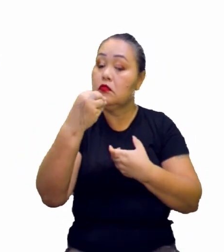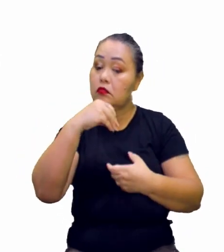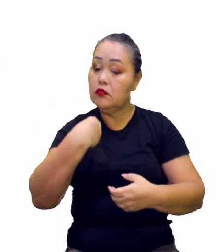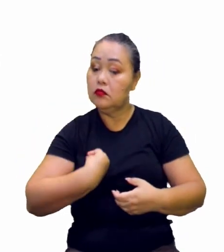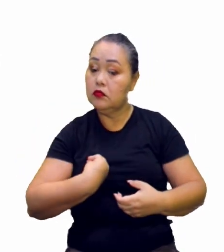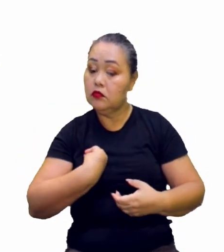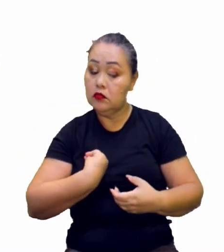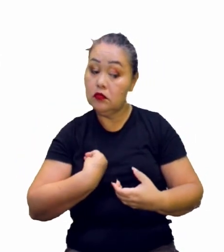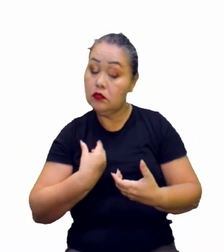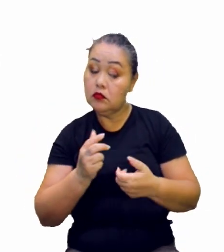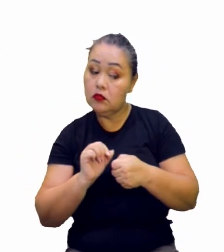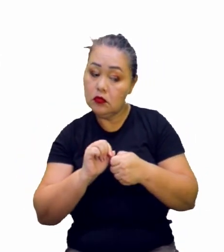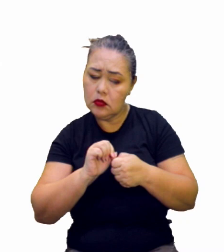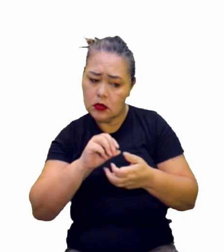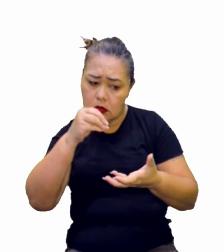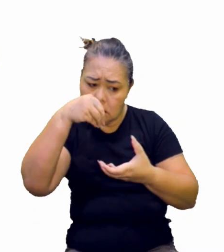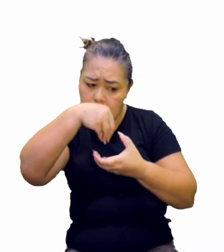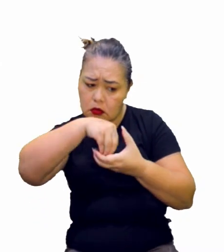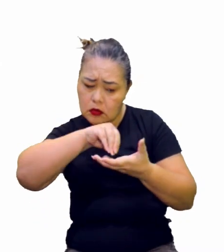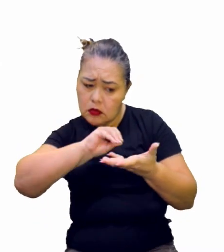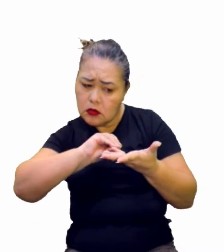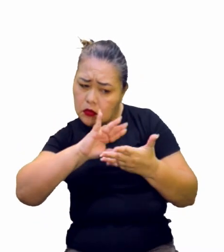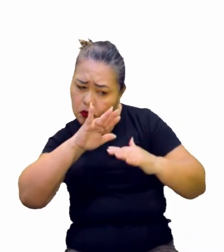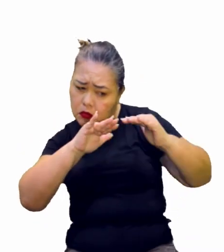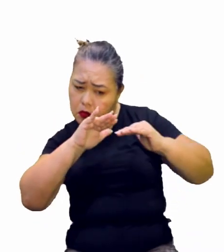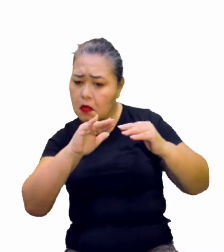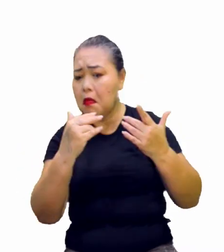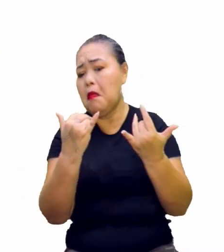de homogeneidade.